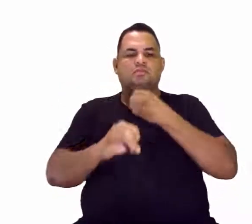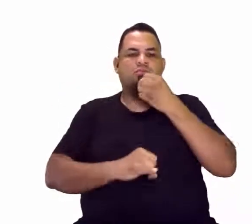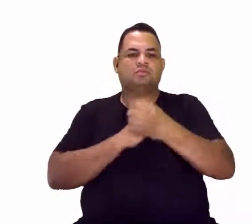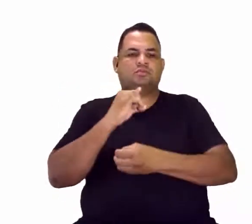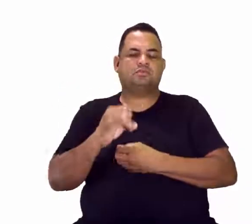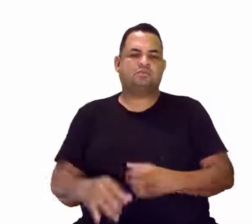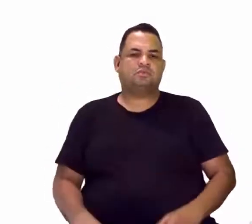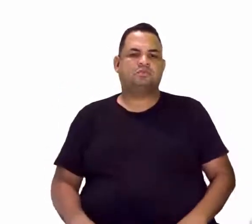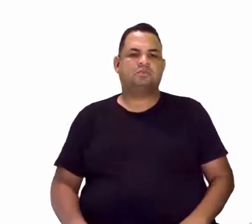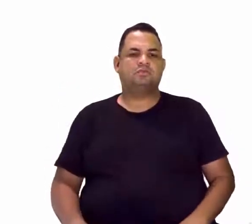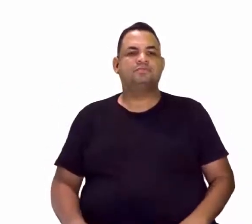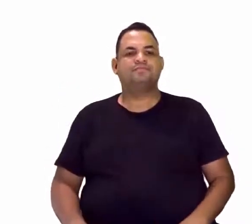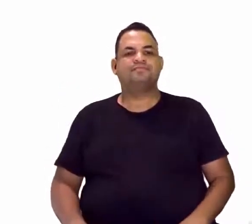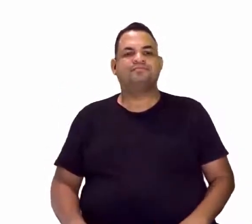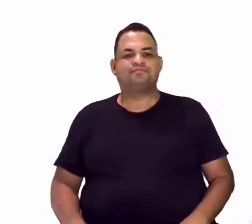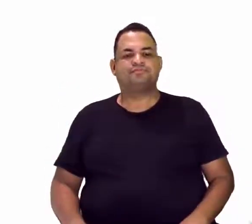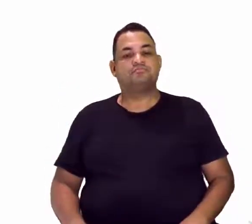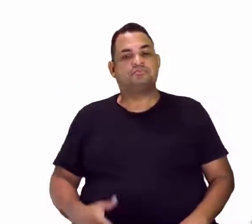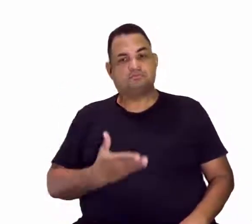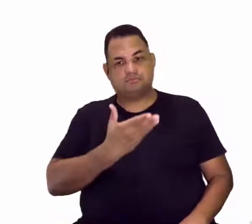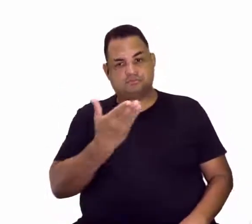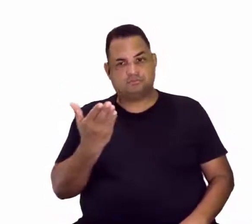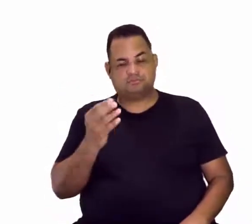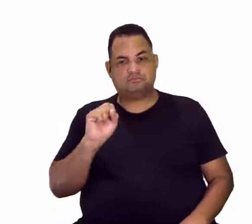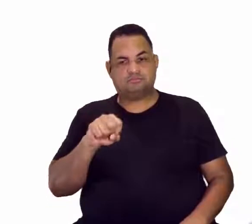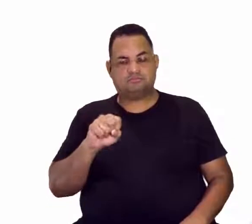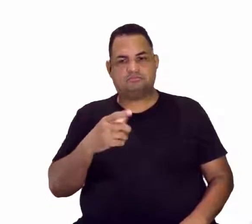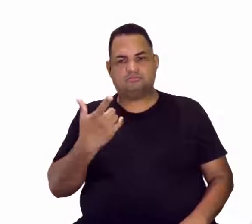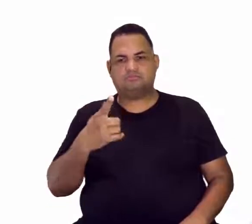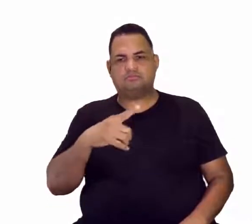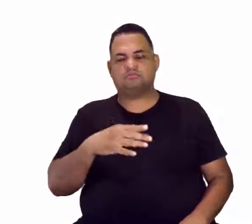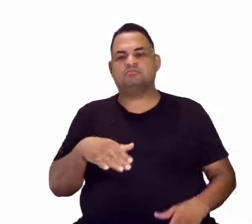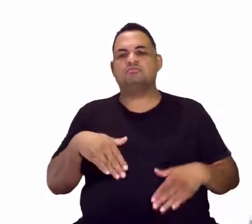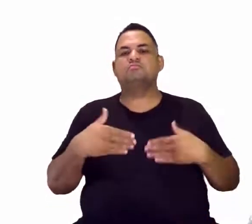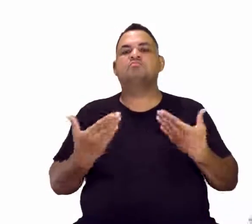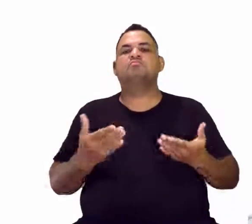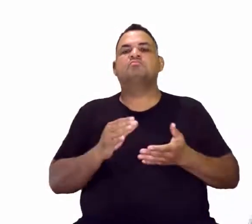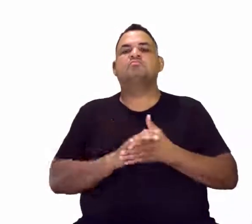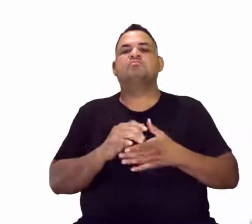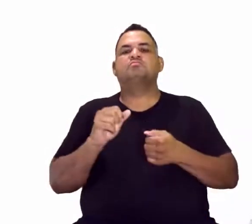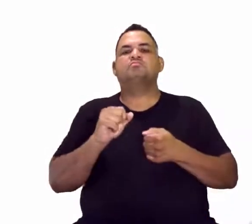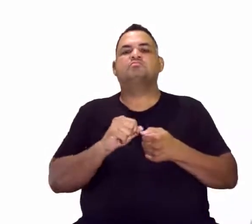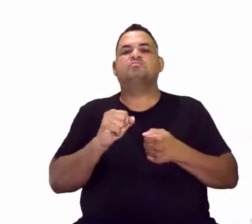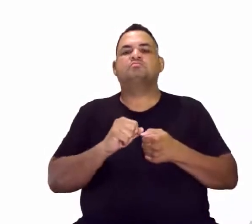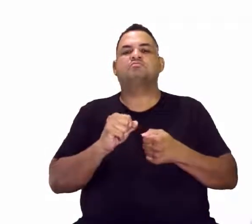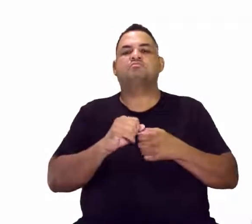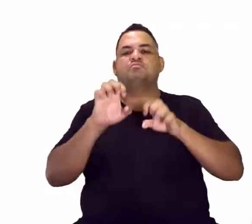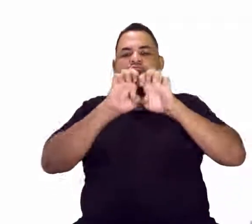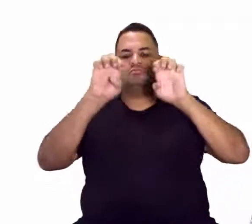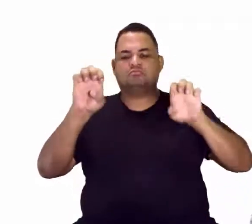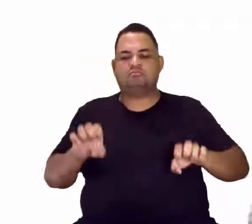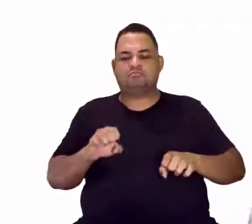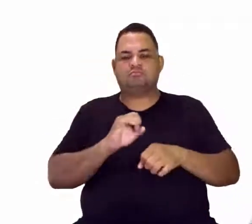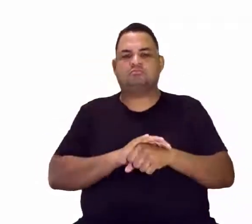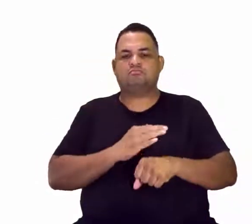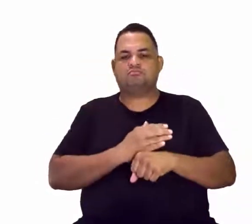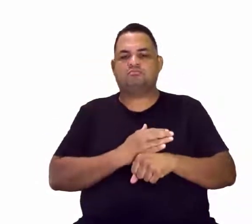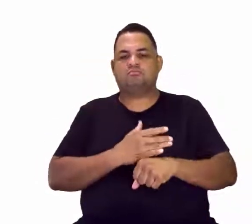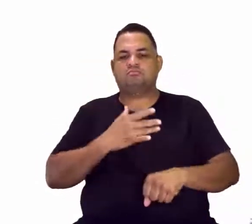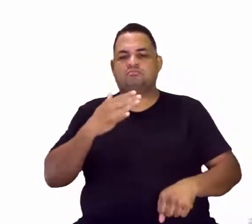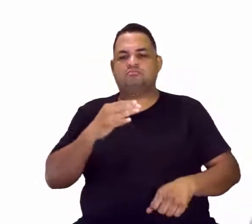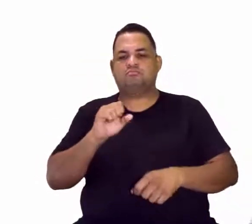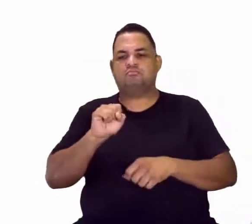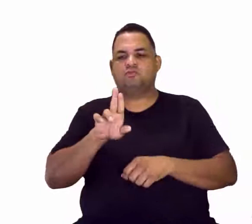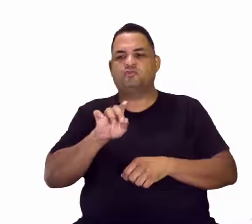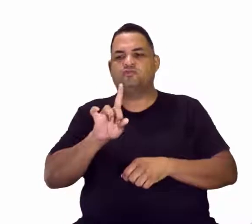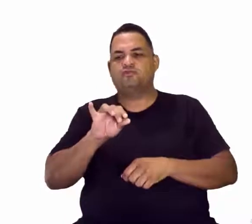Nesse caso, eles vão ser, porque o que nós vamos ter quando a gente for fazer a estrutura do ácido sulfúrico?